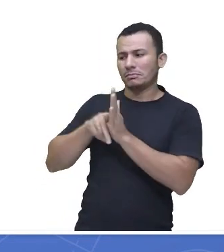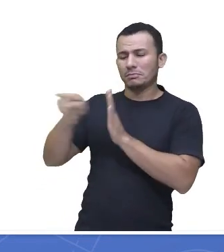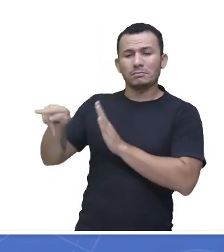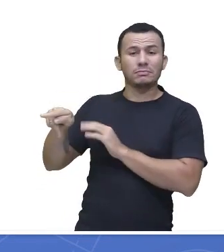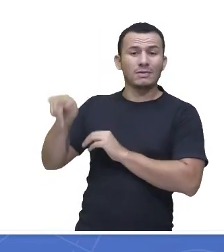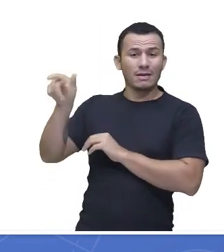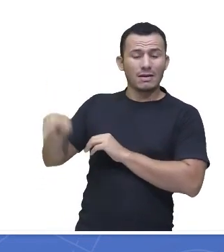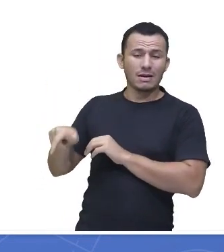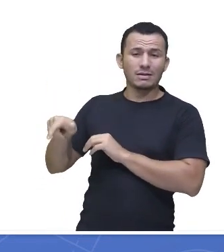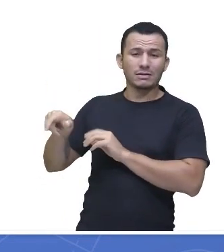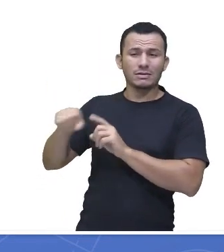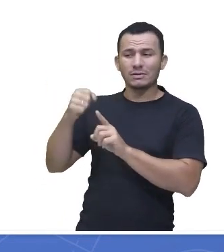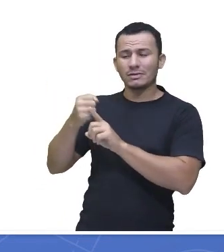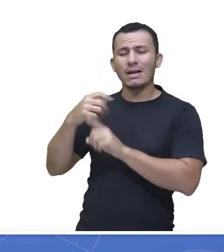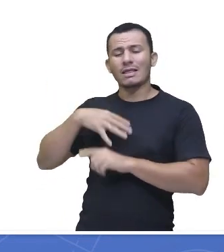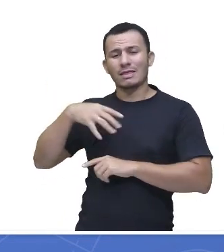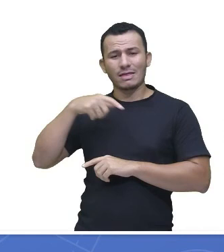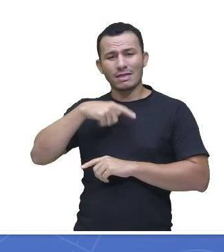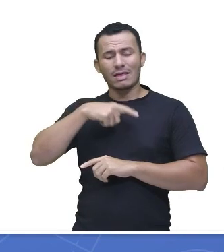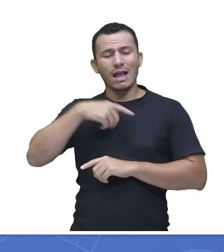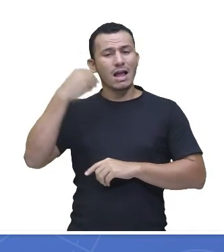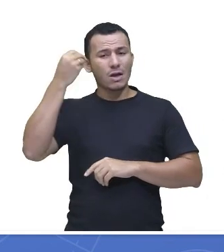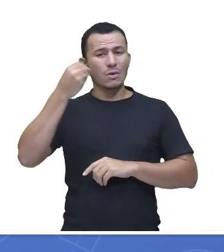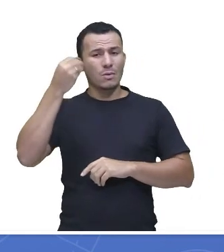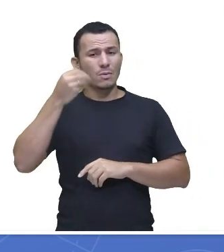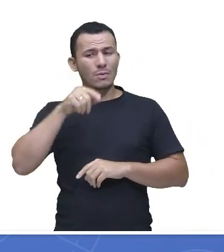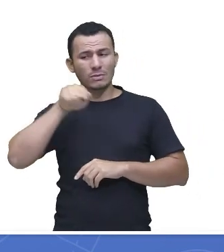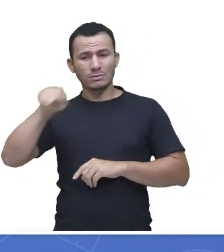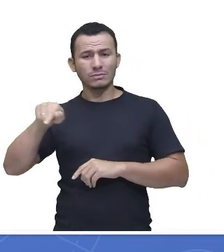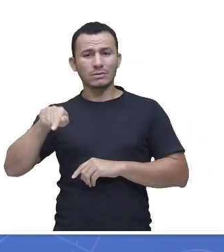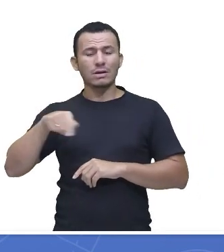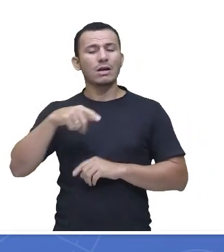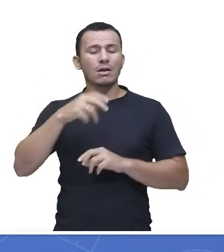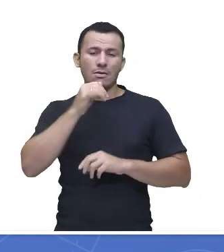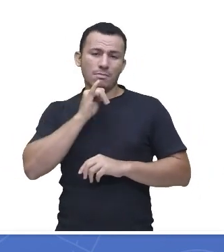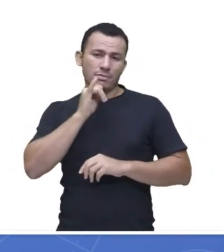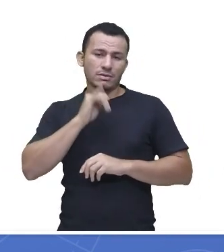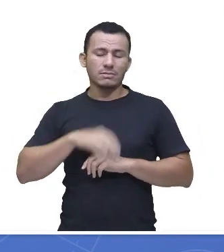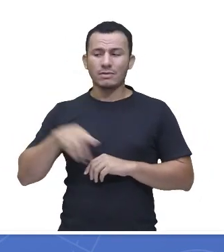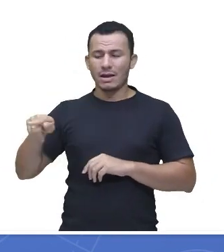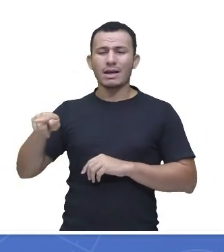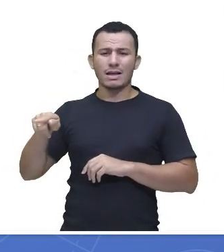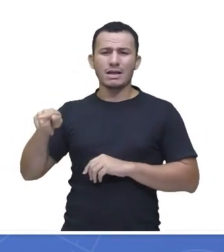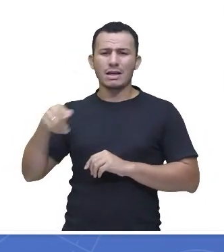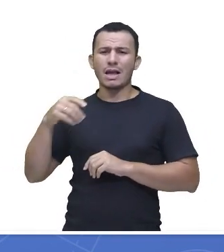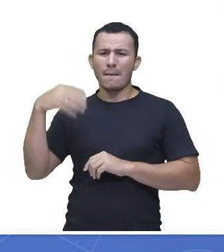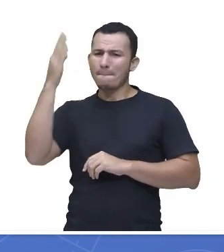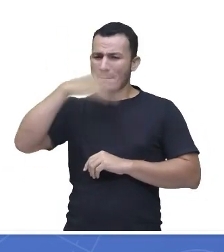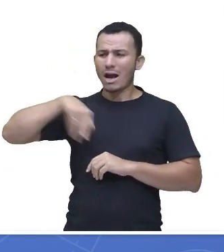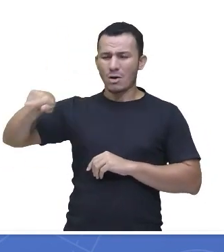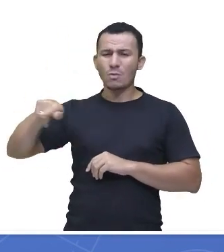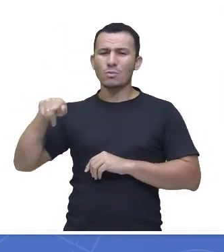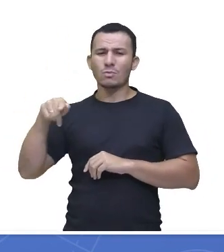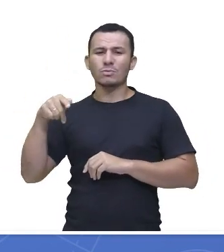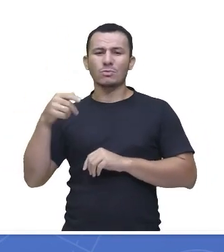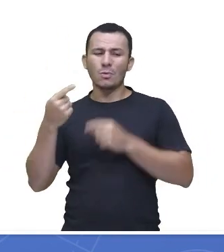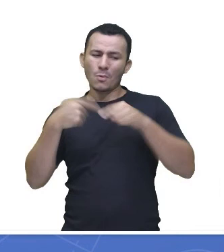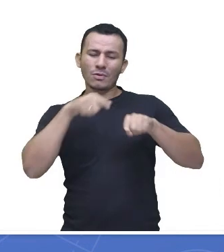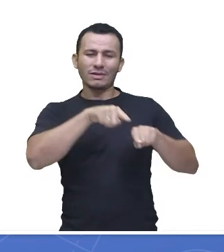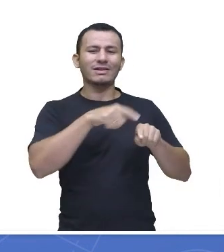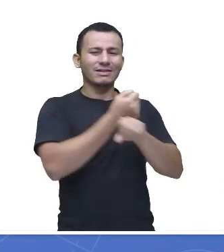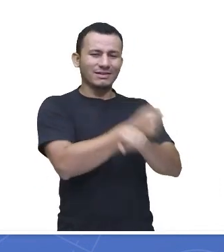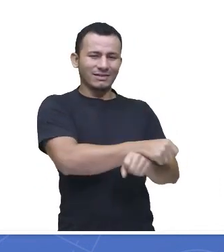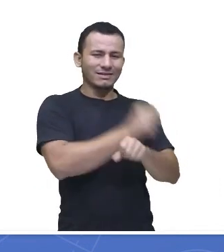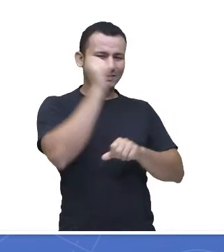relações sociais, ou seja, não se podia atribuir ao Contrim, que ele fazia, né, exagerava no maltrato aos escravos, uma coisa que era